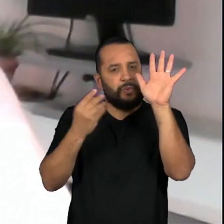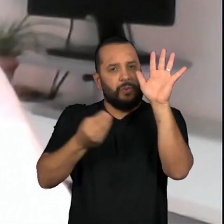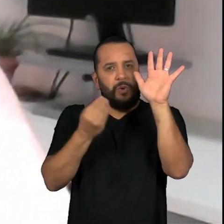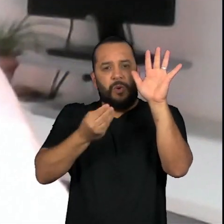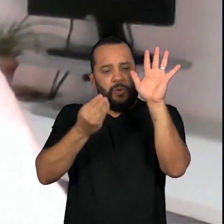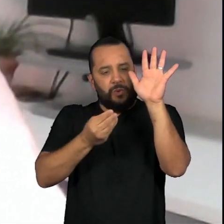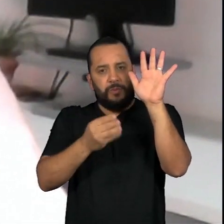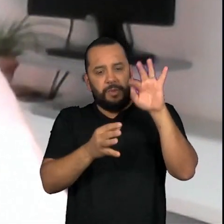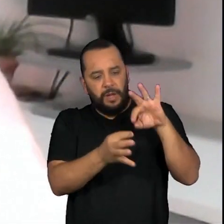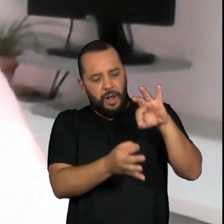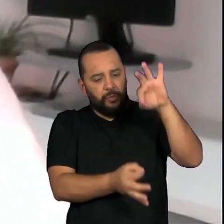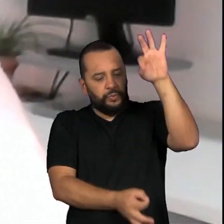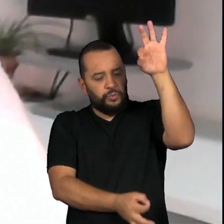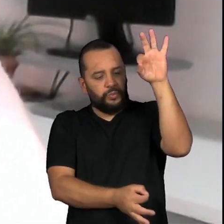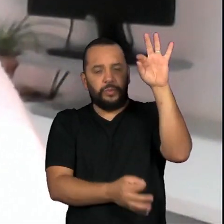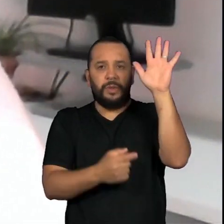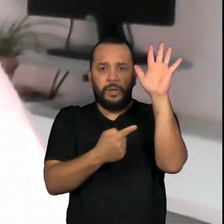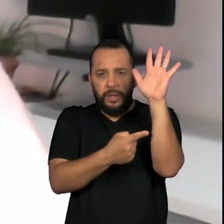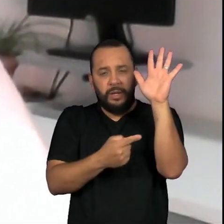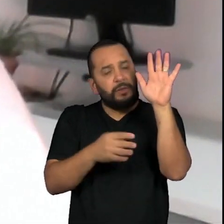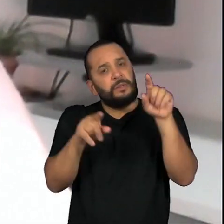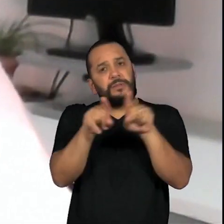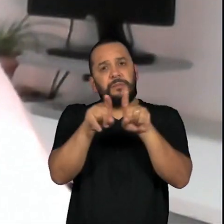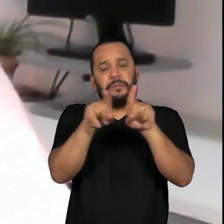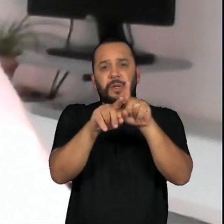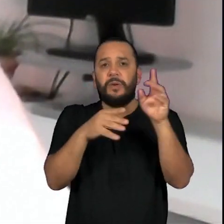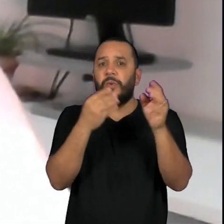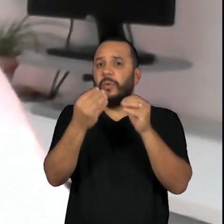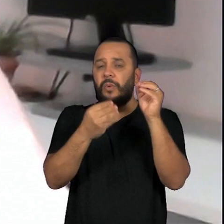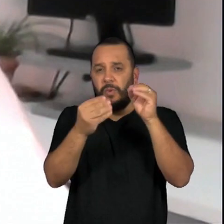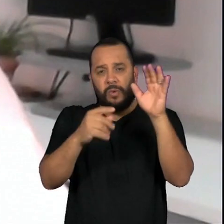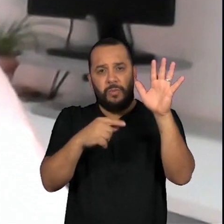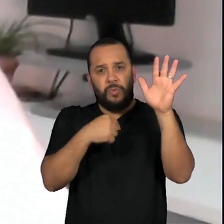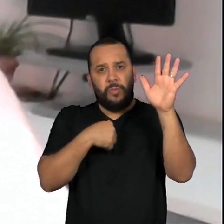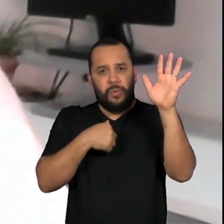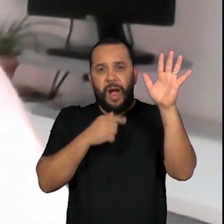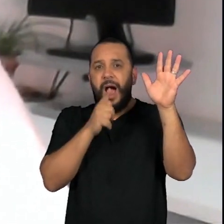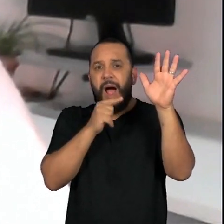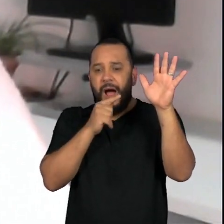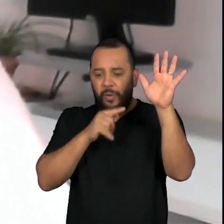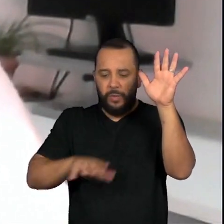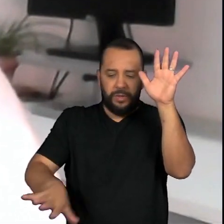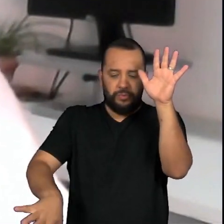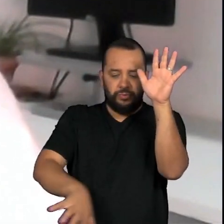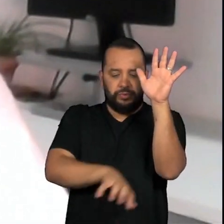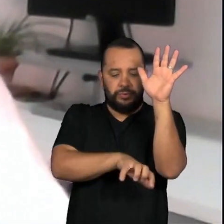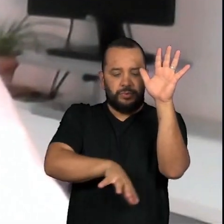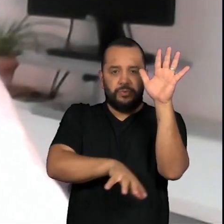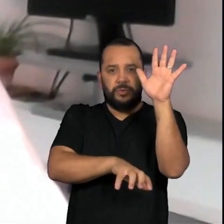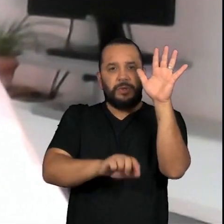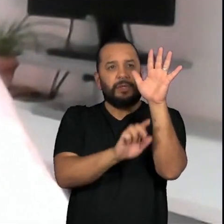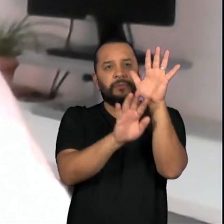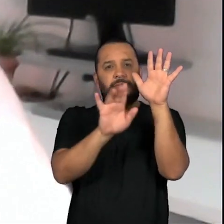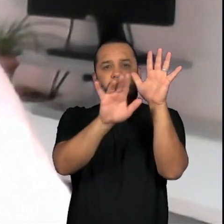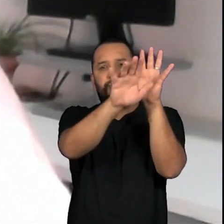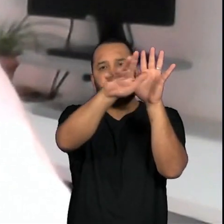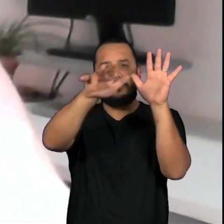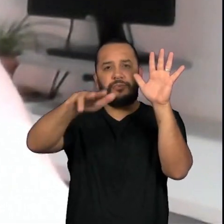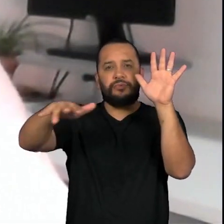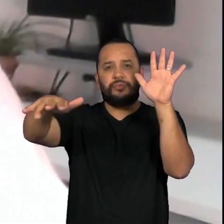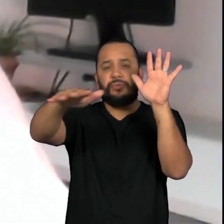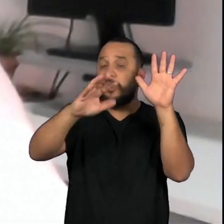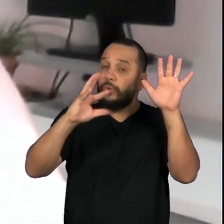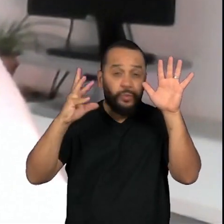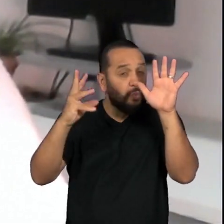simula a maneira como a vegetação utiliza seus recursos hídricos, então a transpiração das plantas, todos